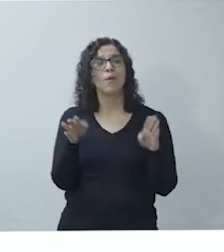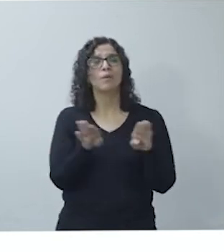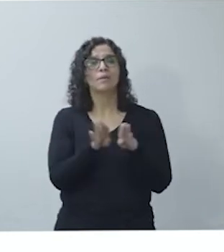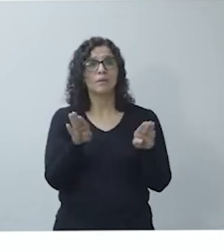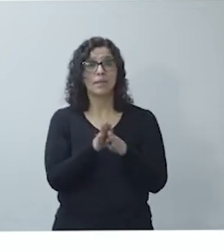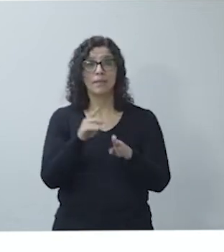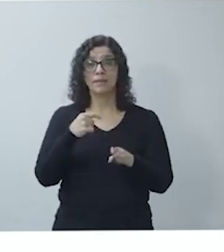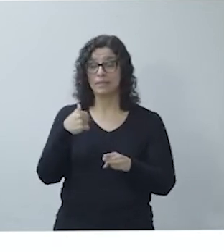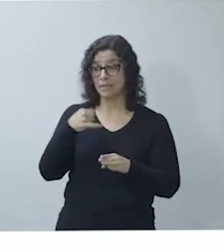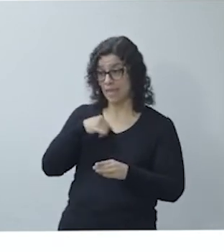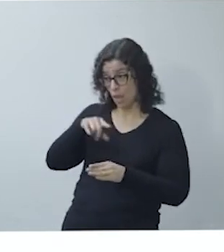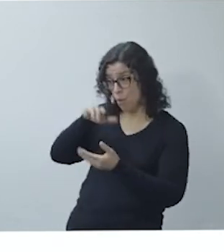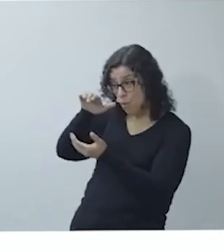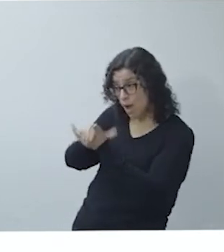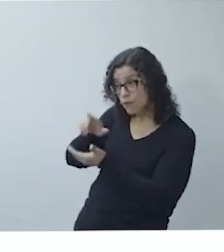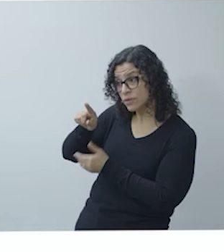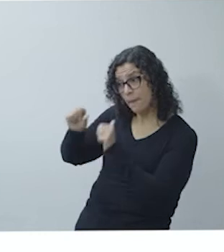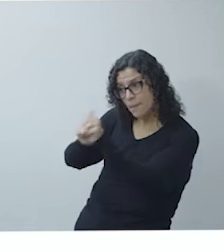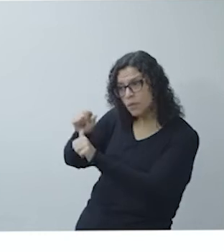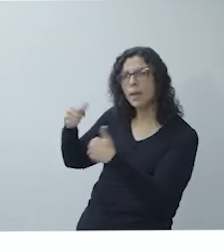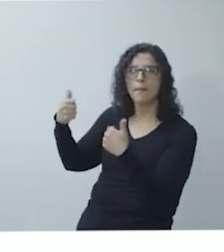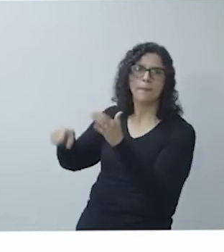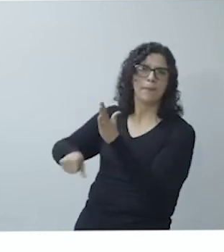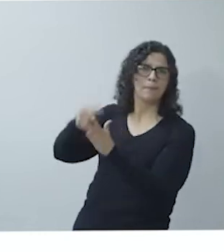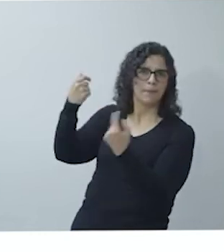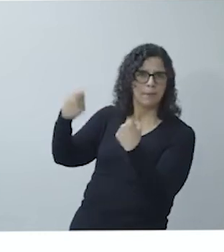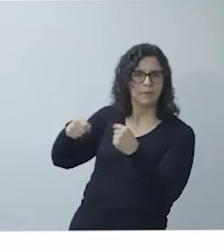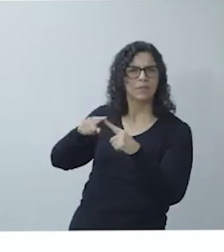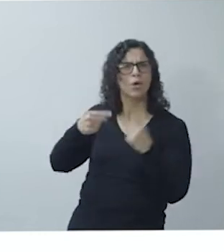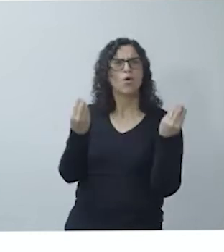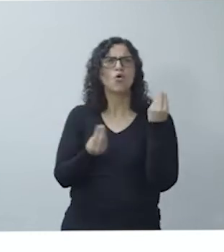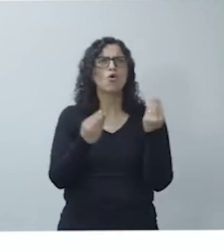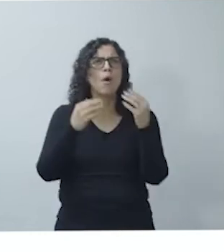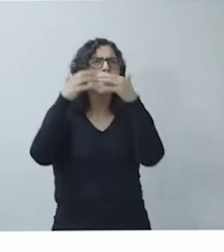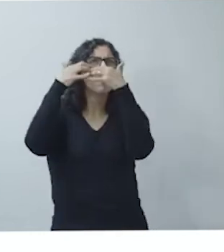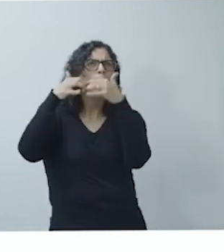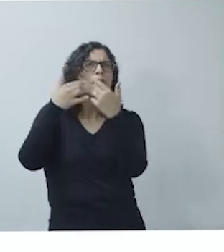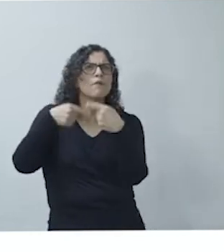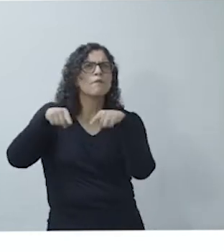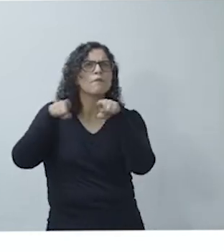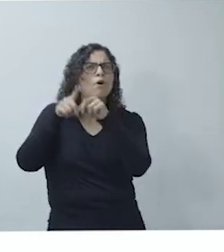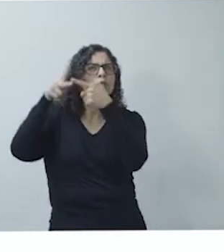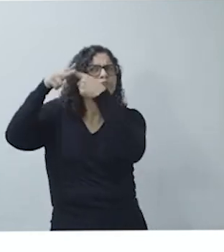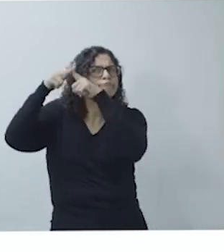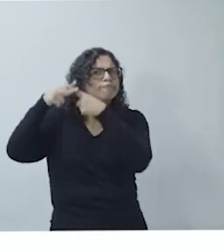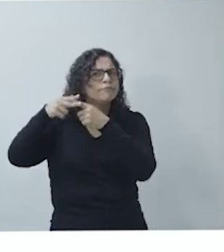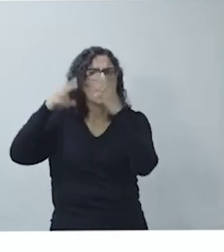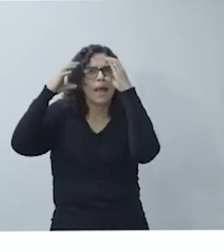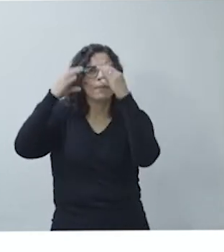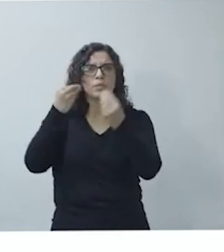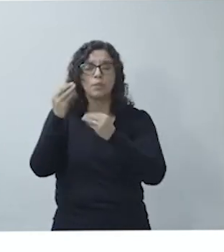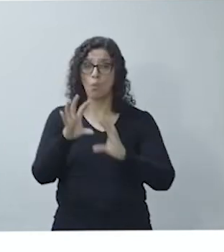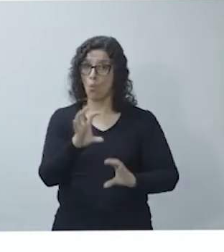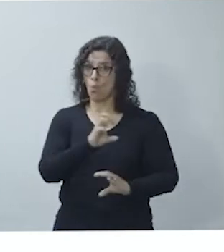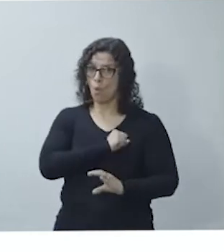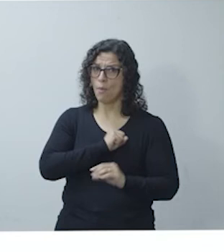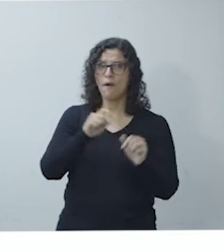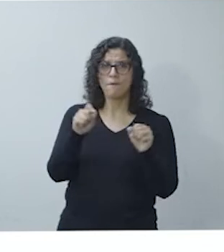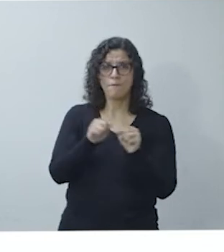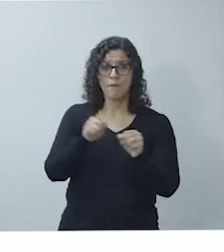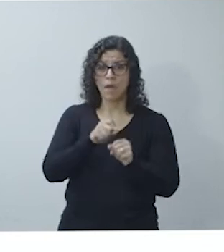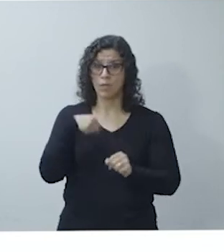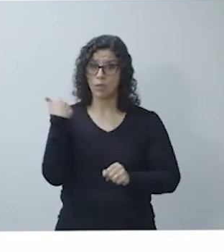só caso depois. Como tomar juízo? Como regular a cabeça? O amor leva